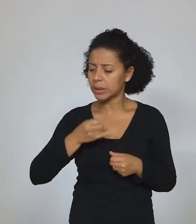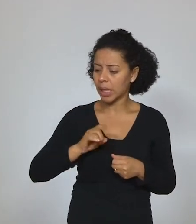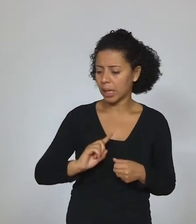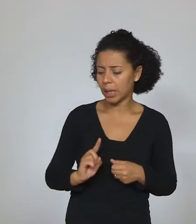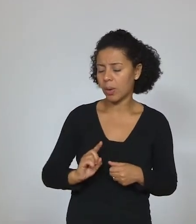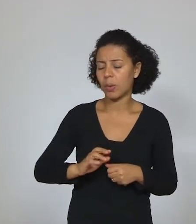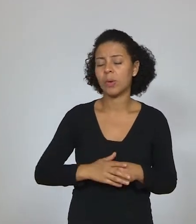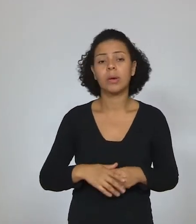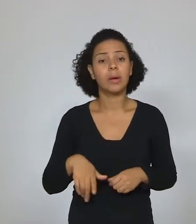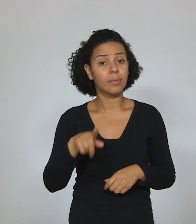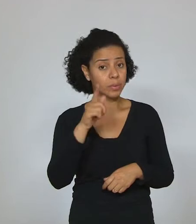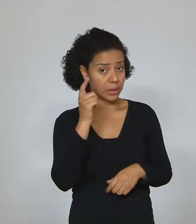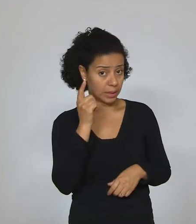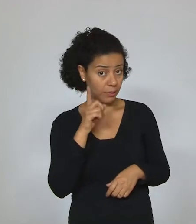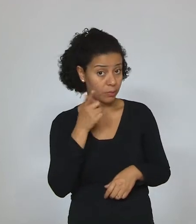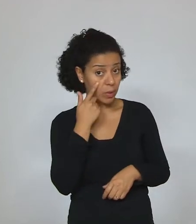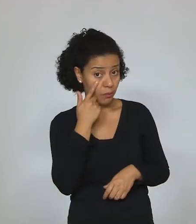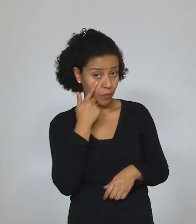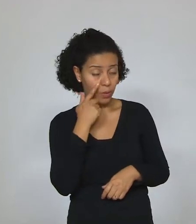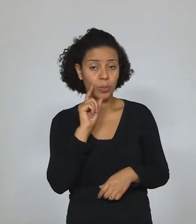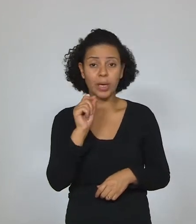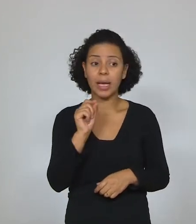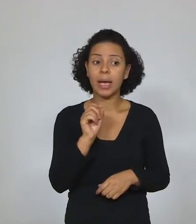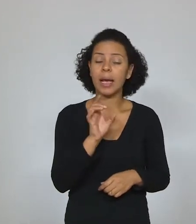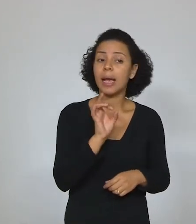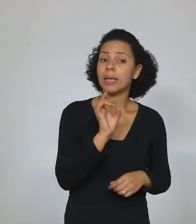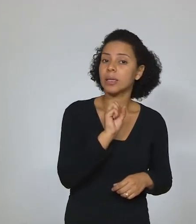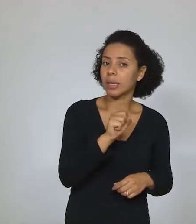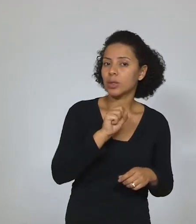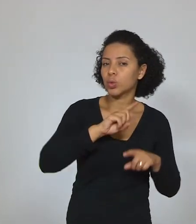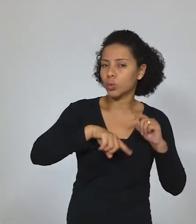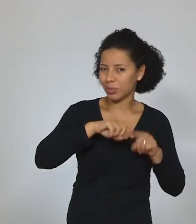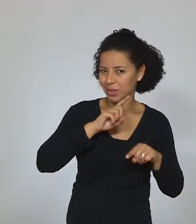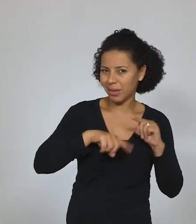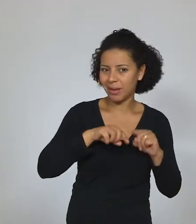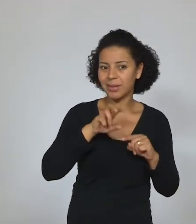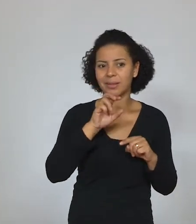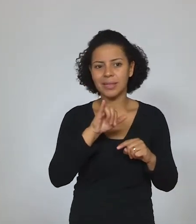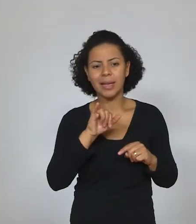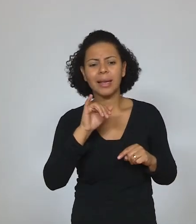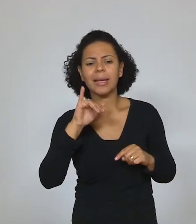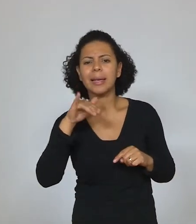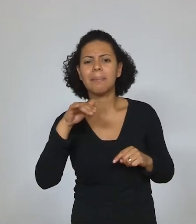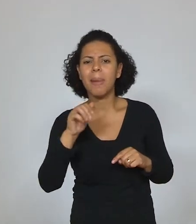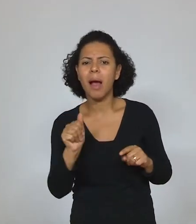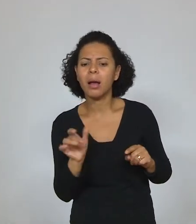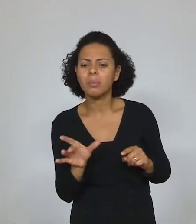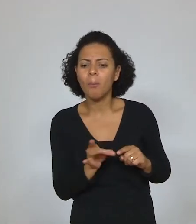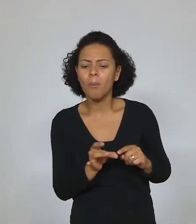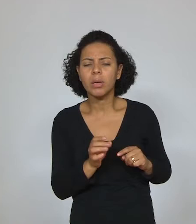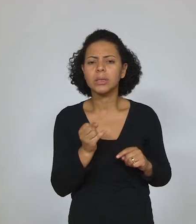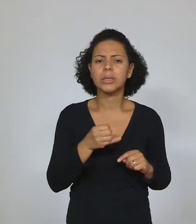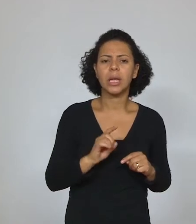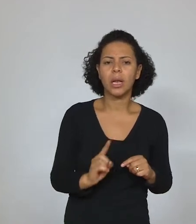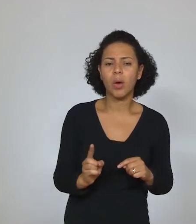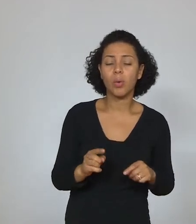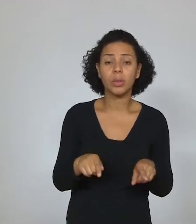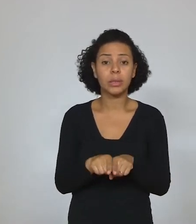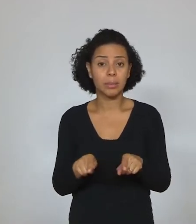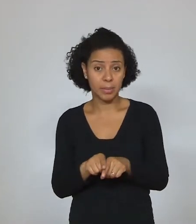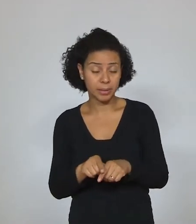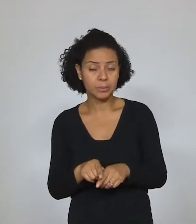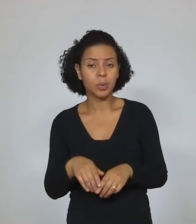As substâncias que tem ali na mistura, elas são atraídas ou não por ímã? E o ponto de ebulição, ou seja, em